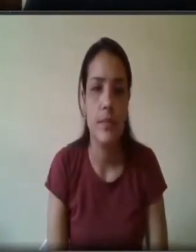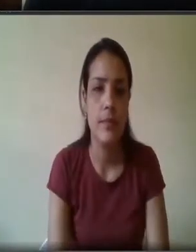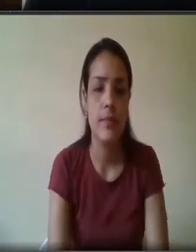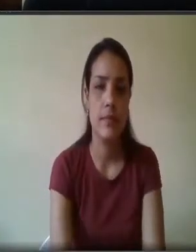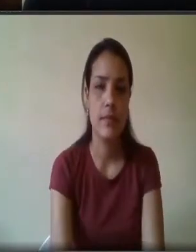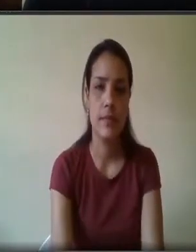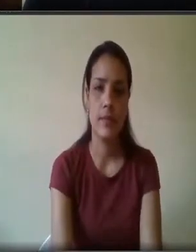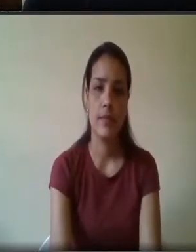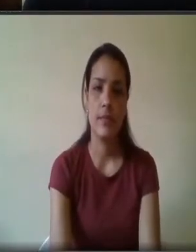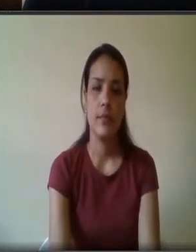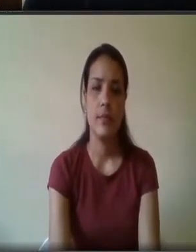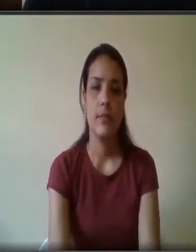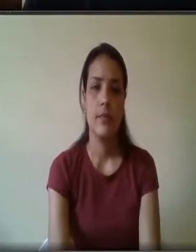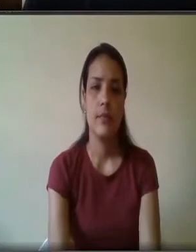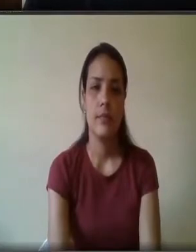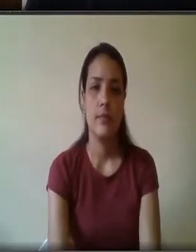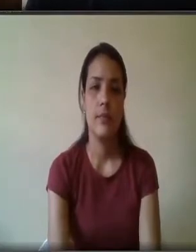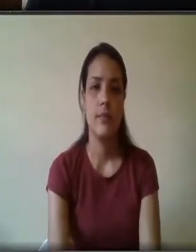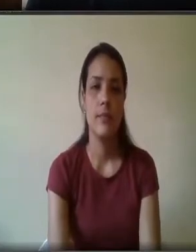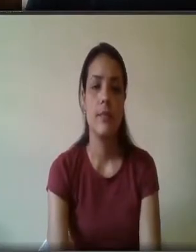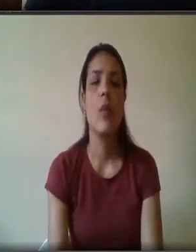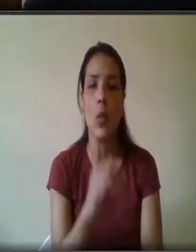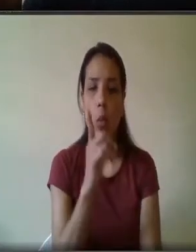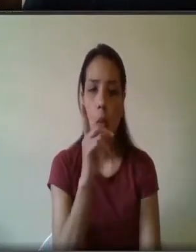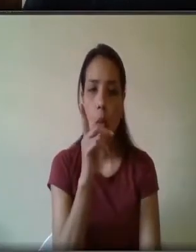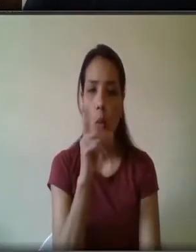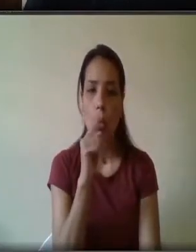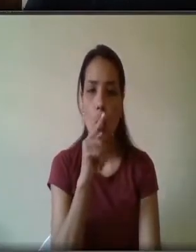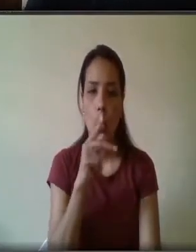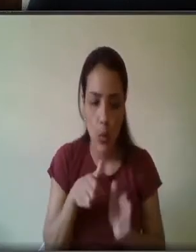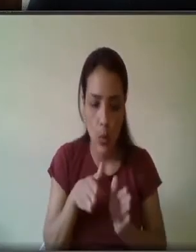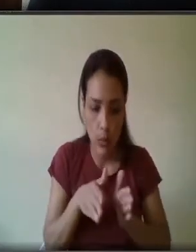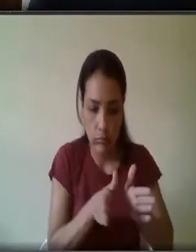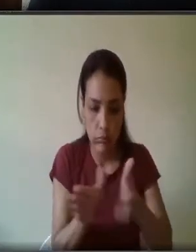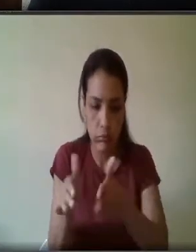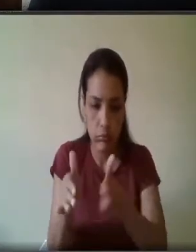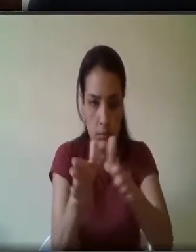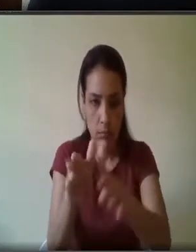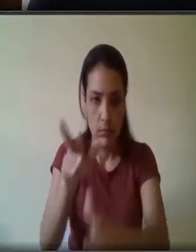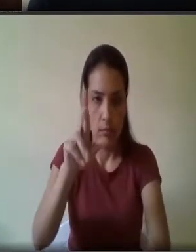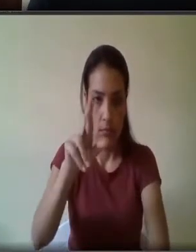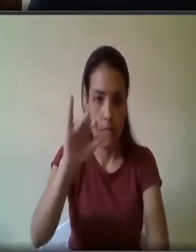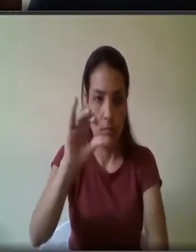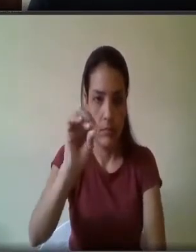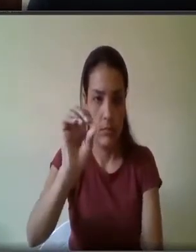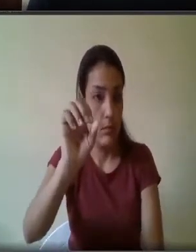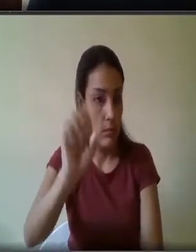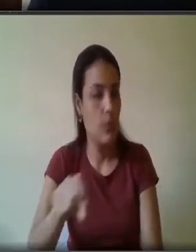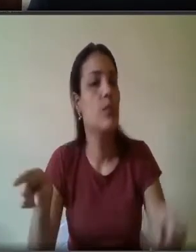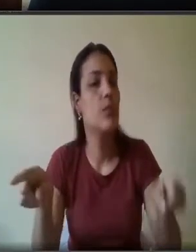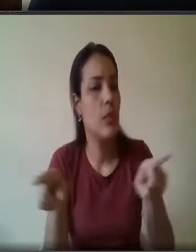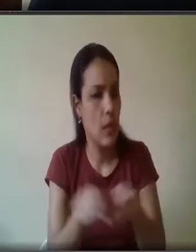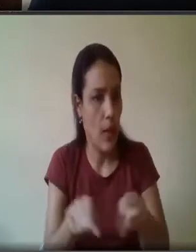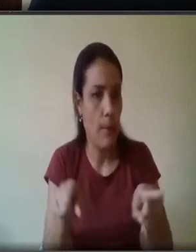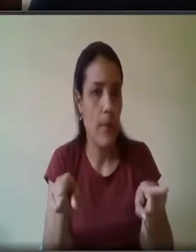Outro agente externo com a ação da água, os rios, né? E aí, geralmente, o rio faz um processo de erosão,